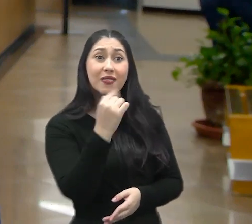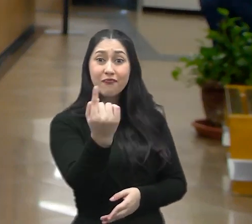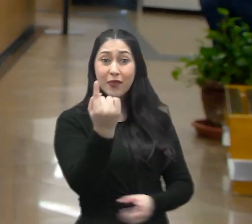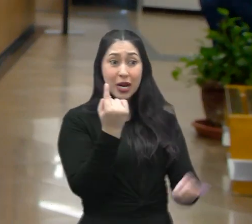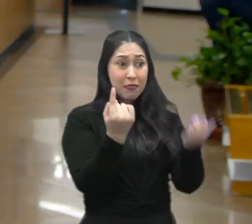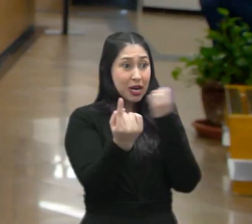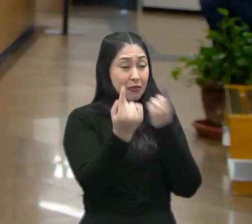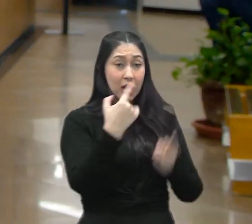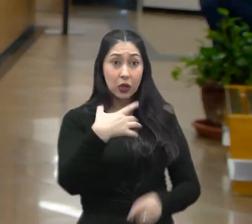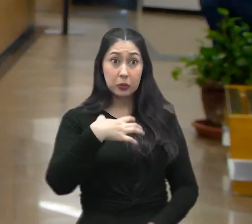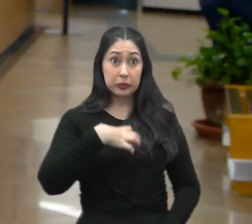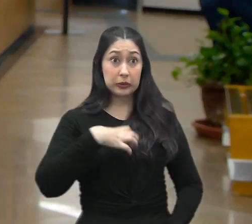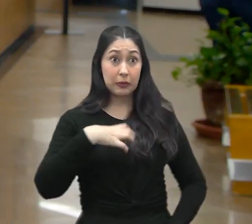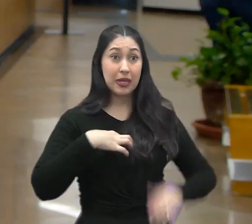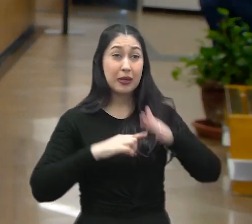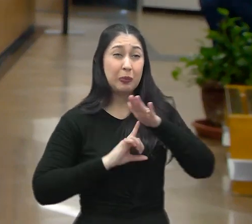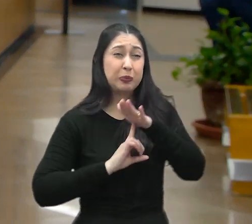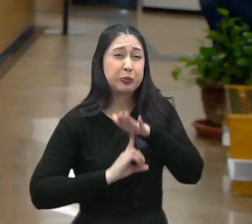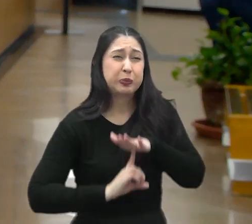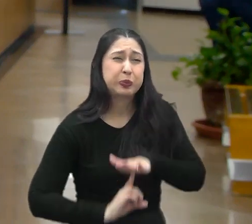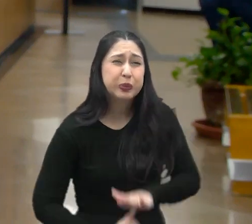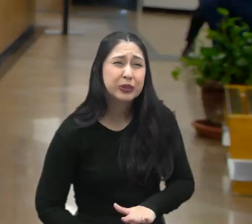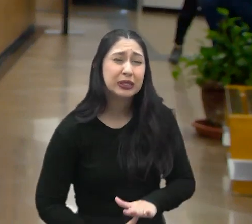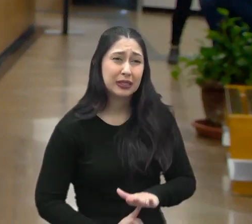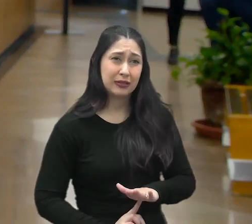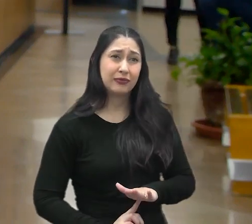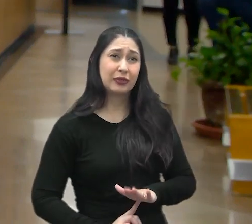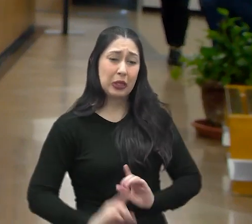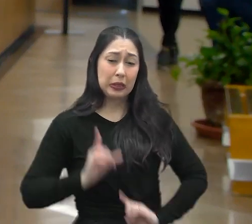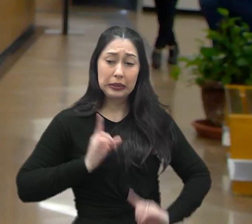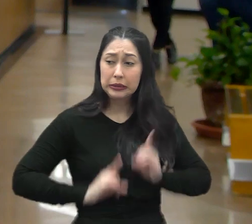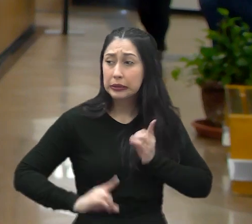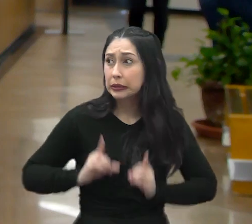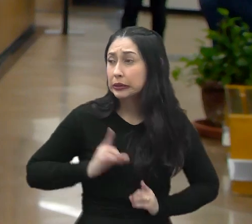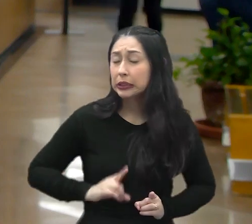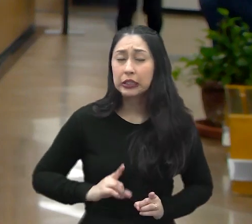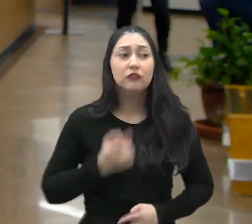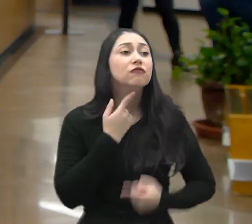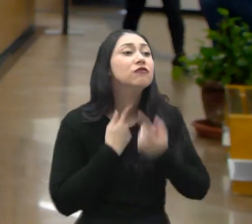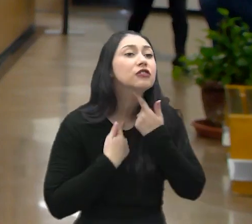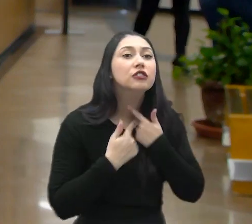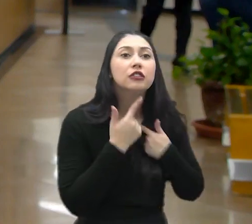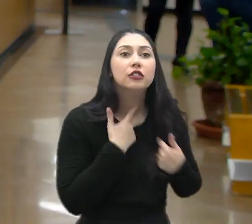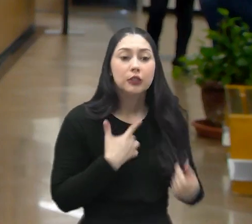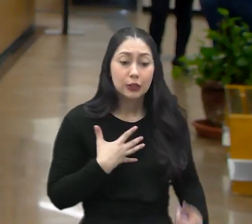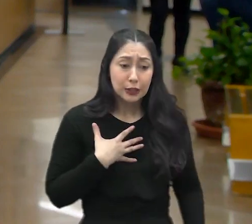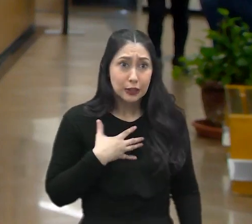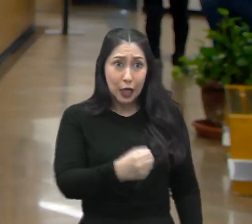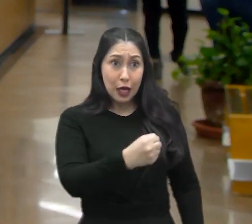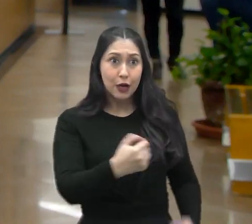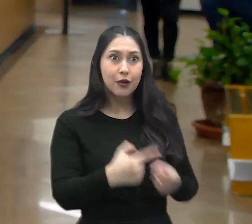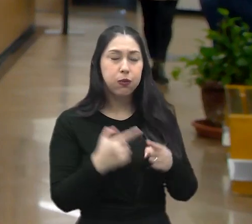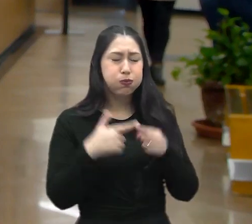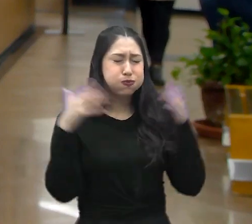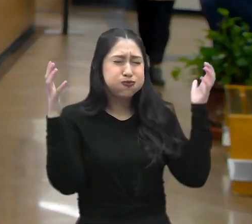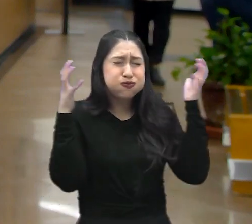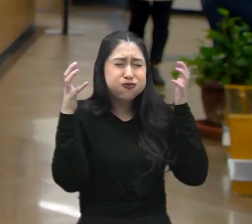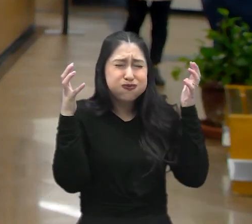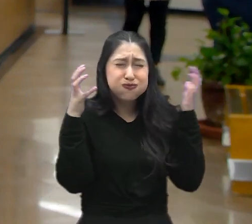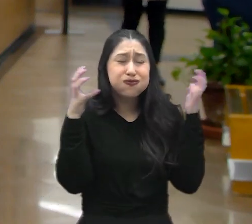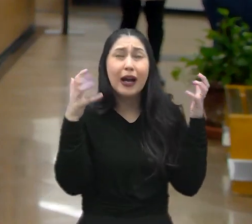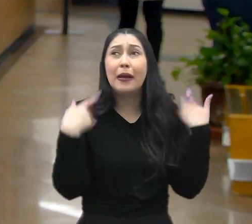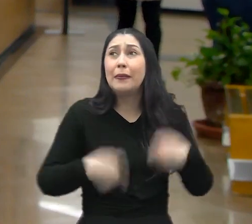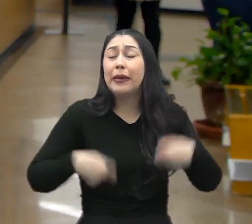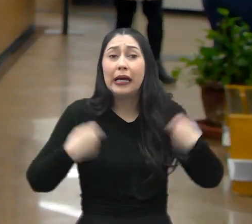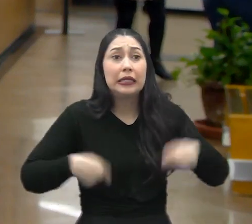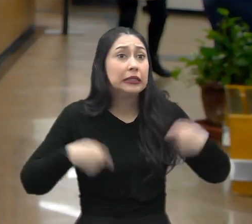no gabinete, mães com sintomas depressivos, com sintomas de suicídio, porque elas estão